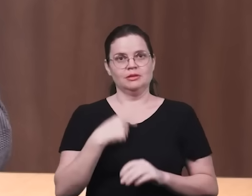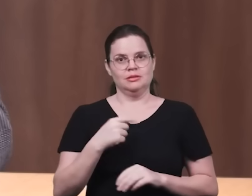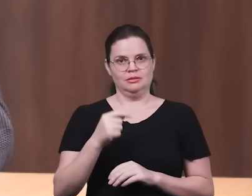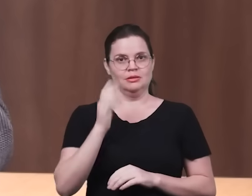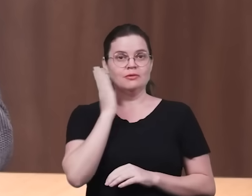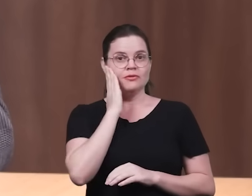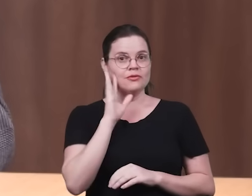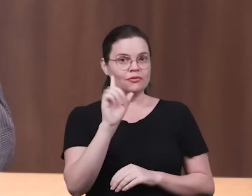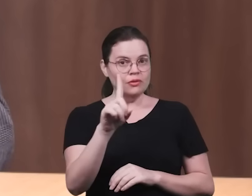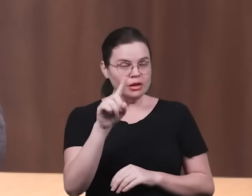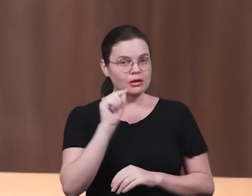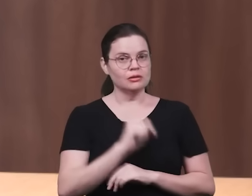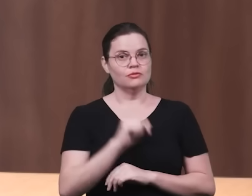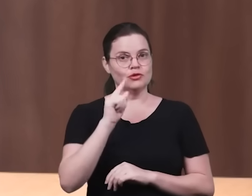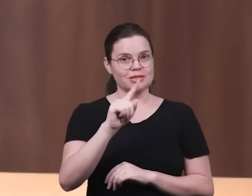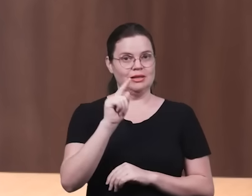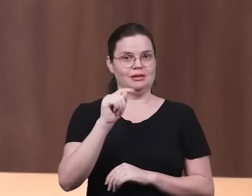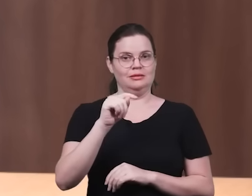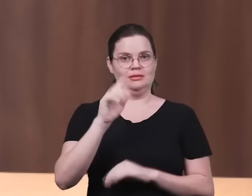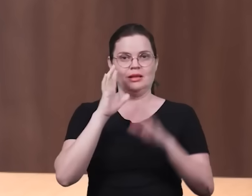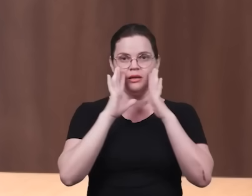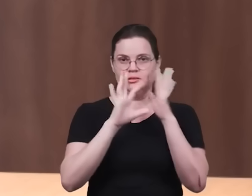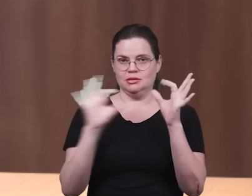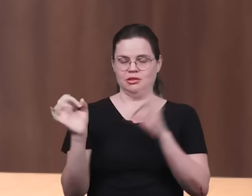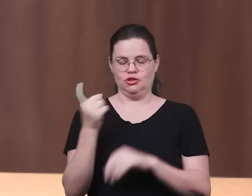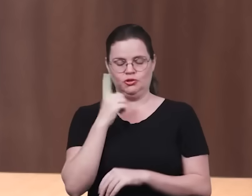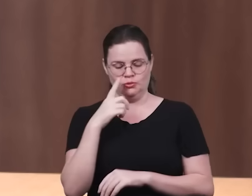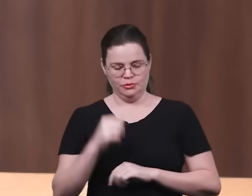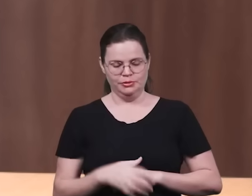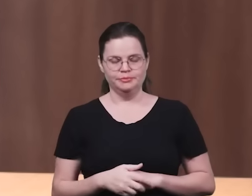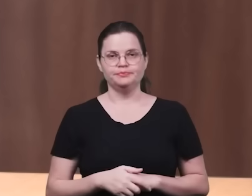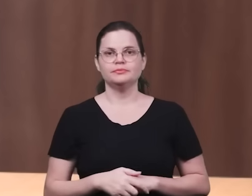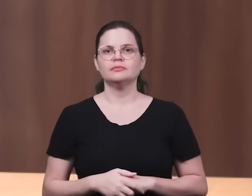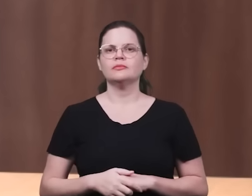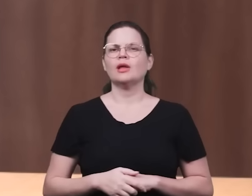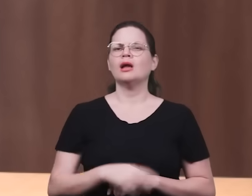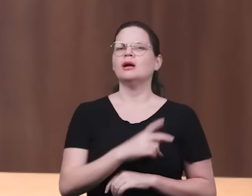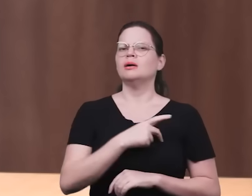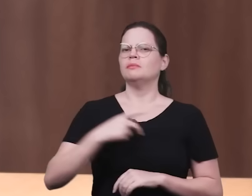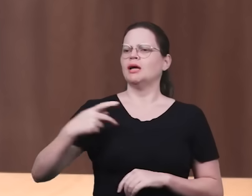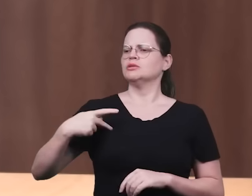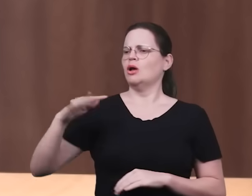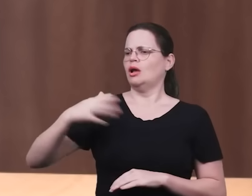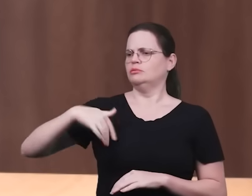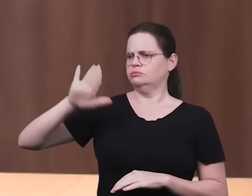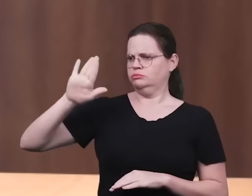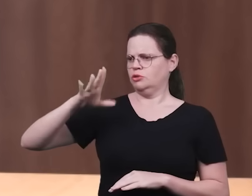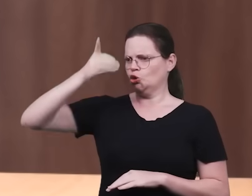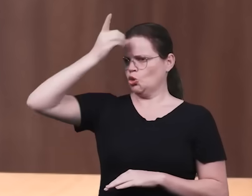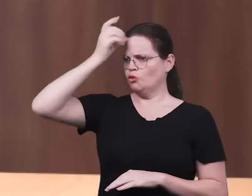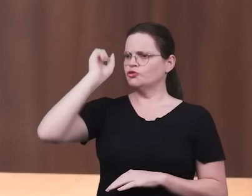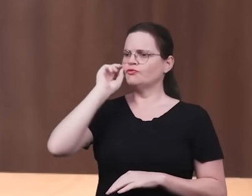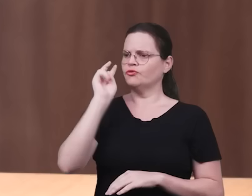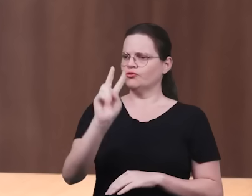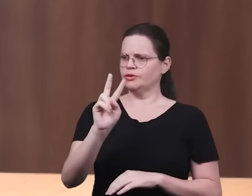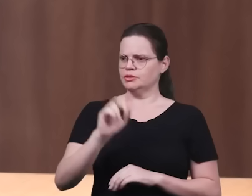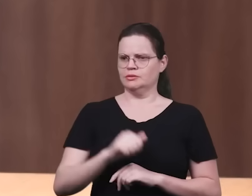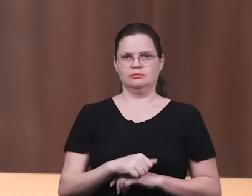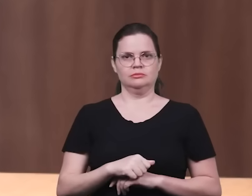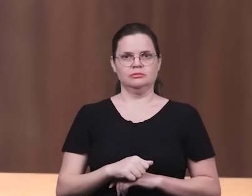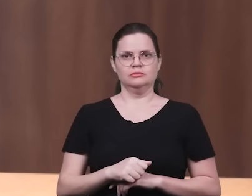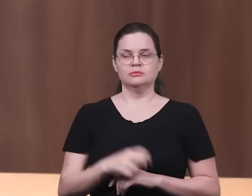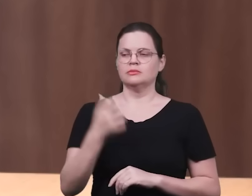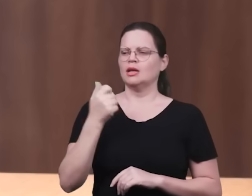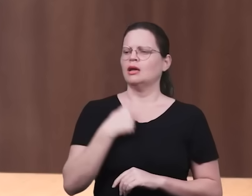muito nos cultos proféticos. Aí ele assim, pastor, eu tive uma visão, eu via...